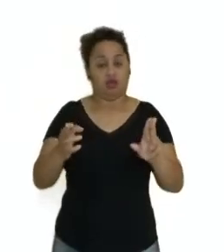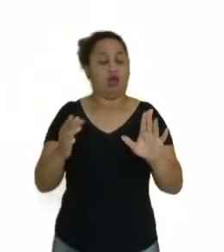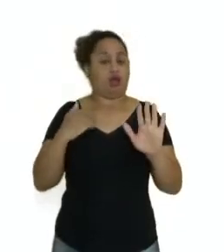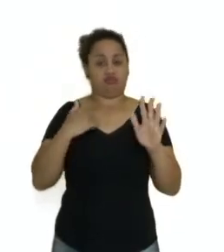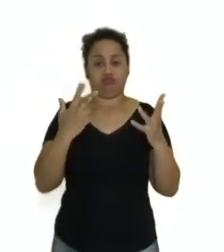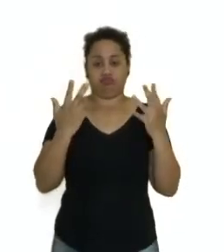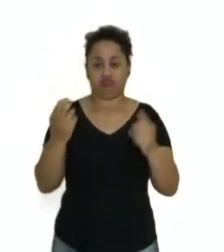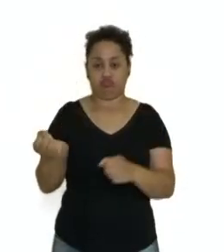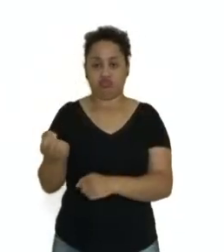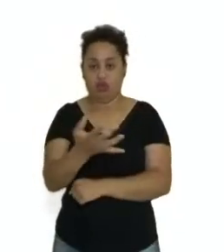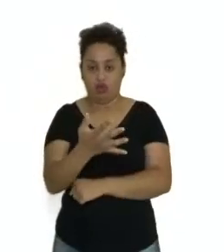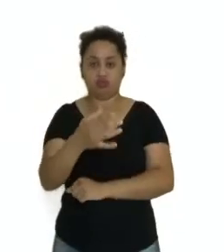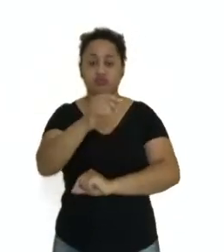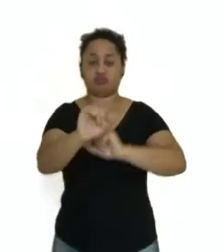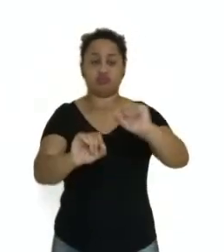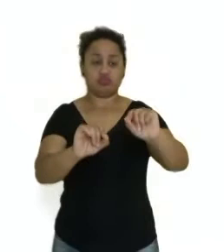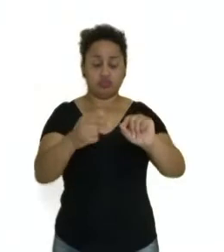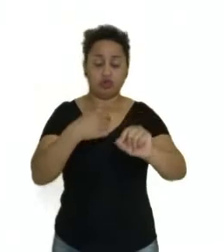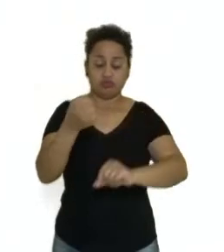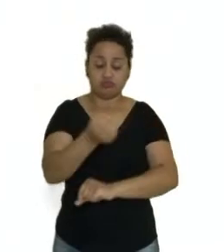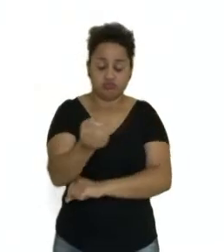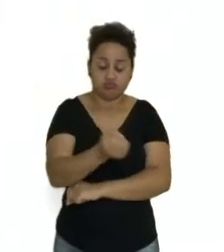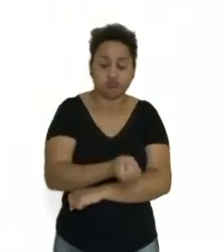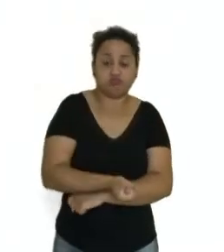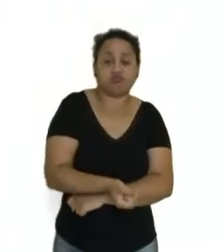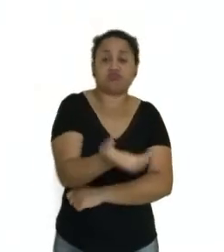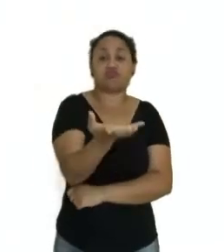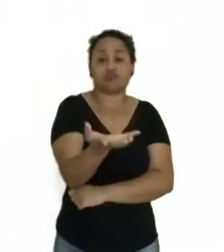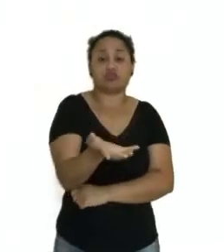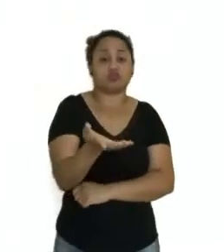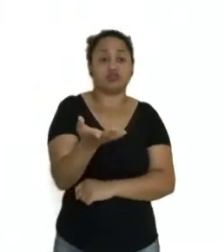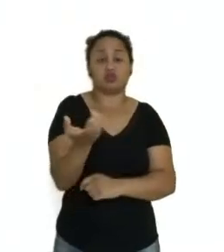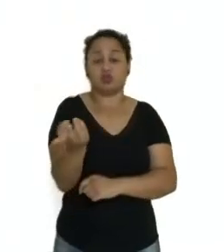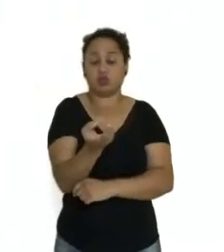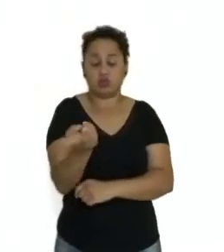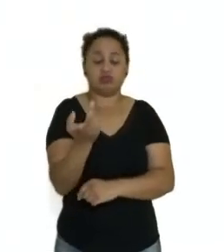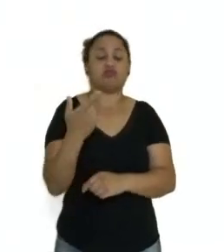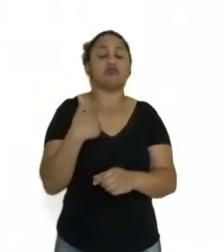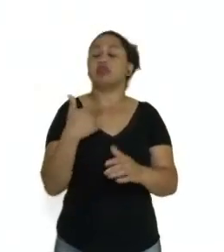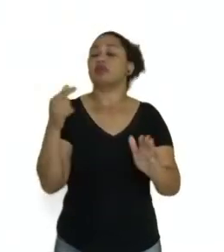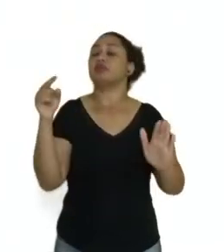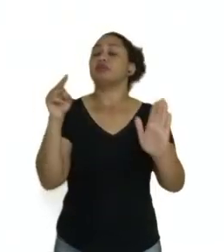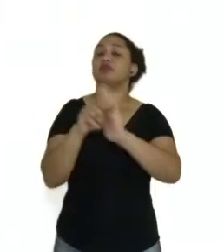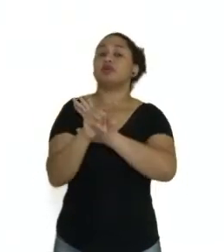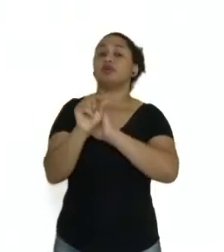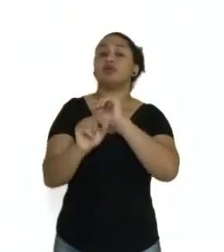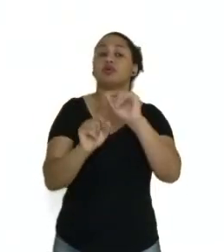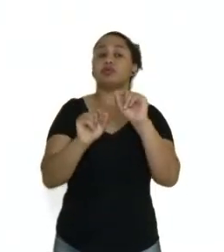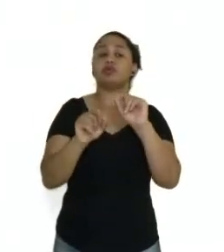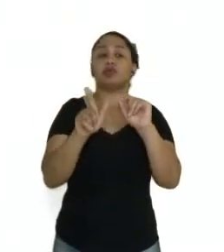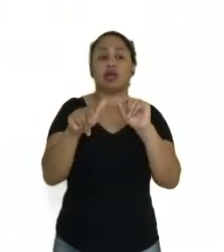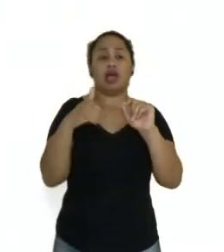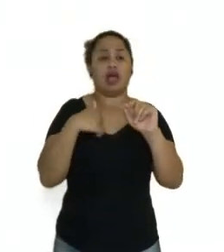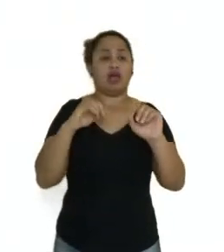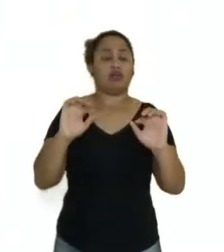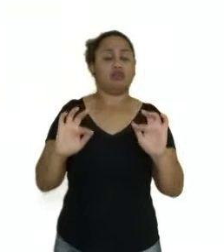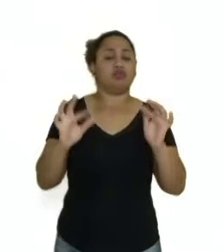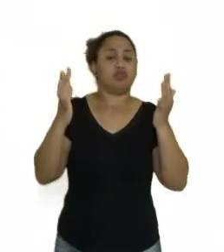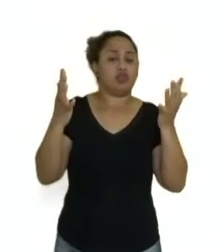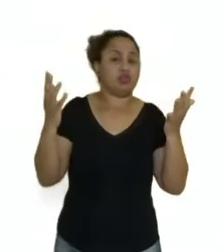vício, foram jogados simultaneamente, certo? E ele faz a pergunta: trata-se de um